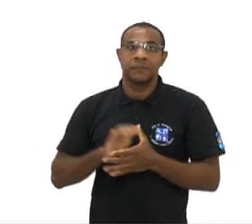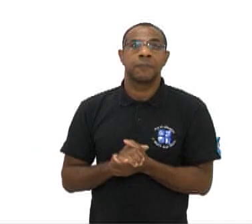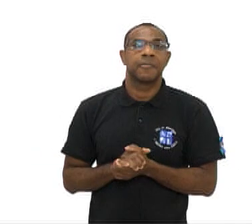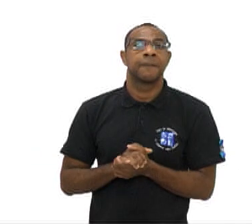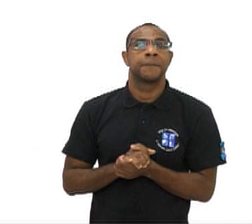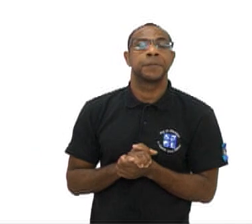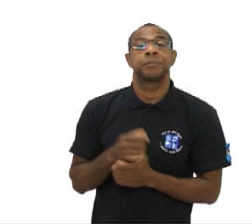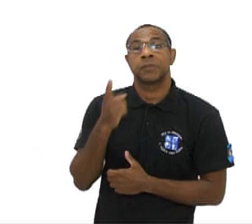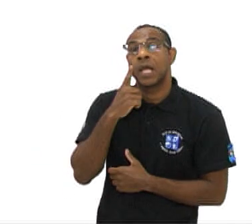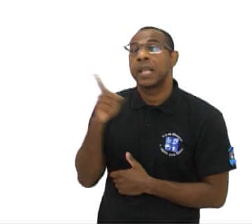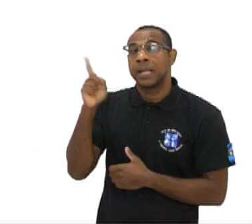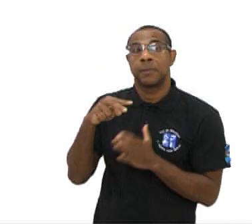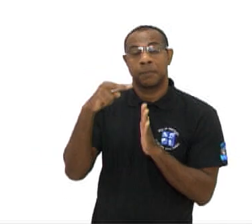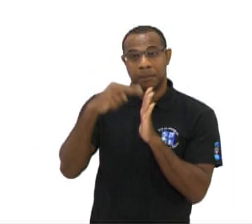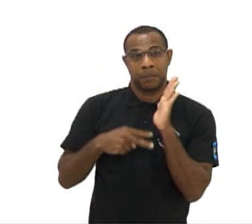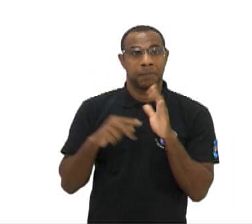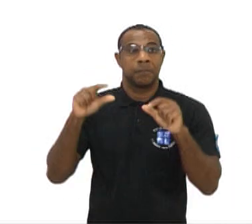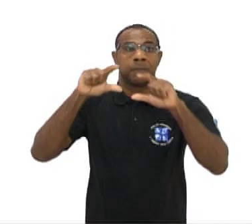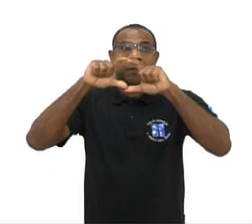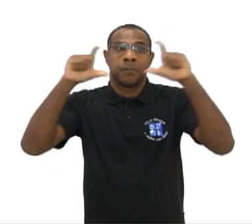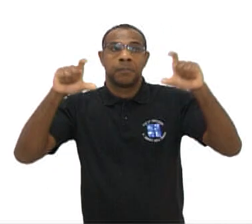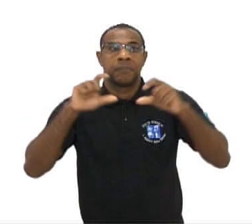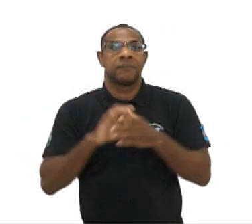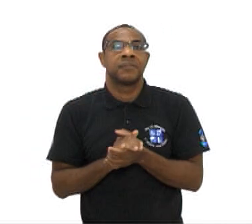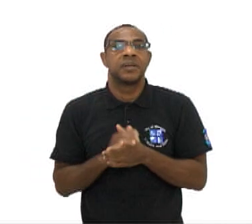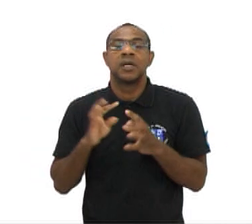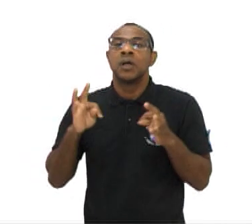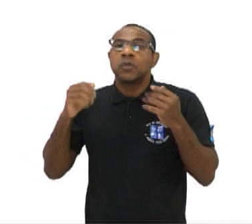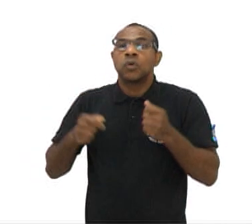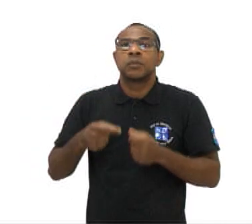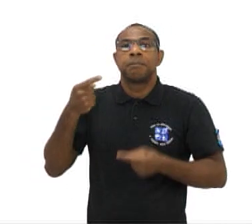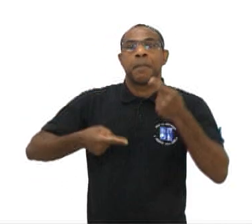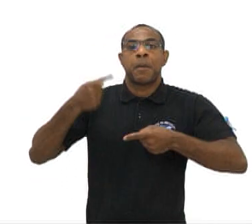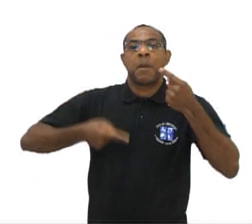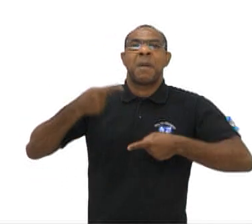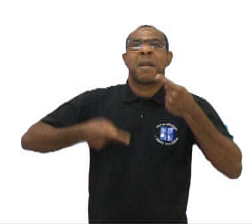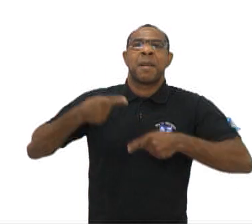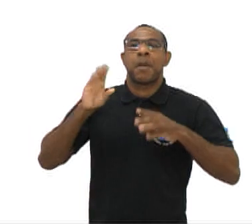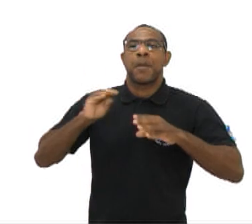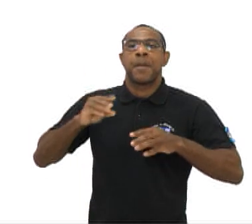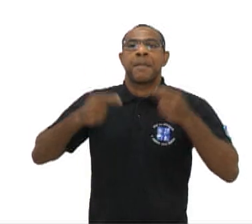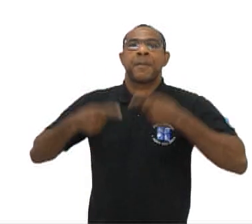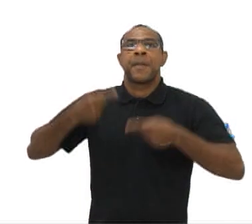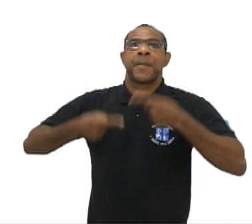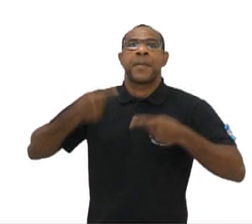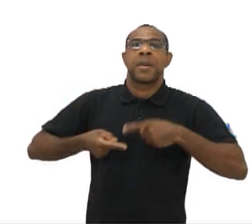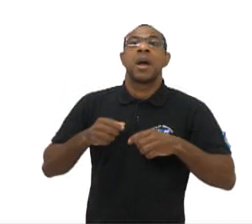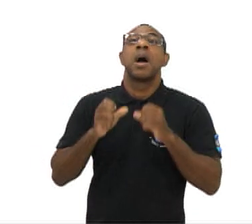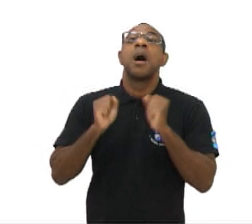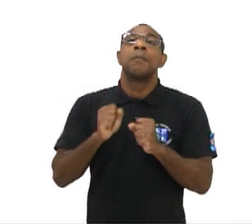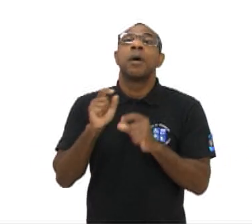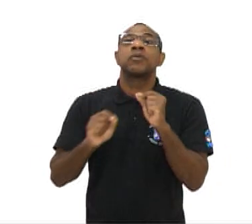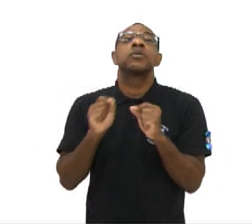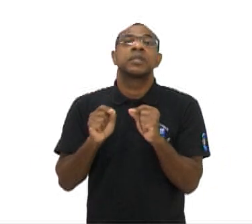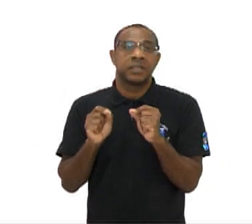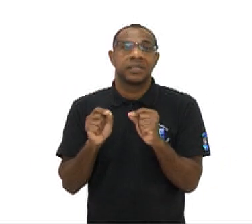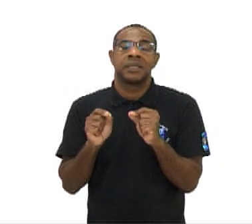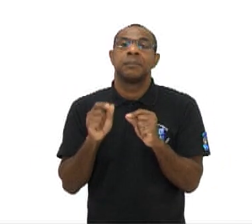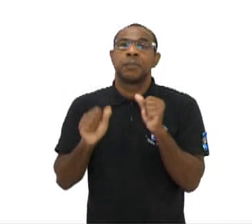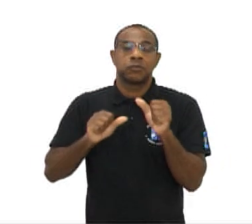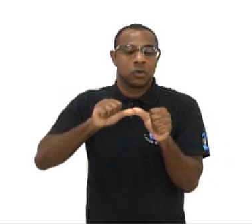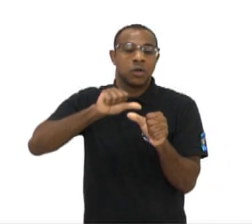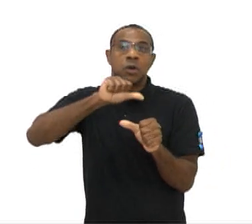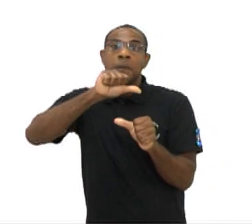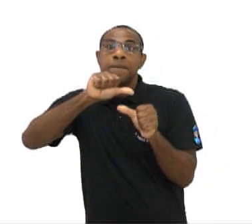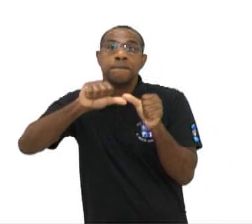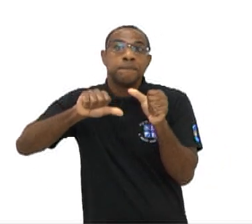Vamos reler um trecho. Todo bate-boca em torno do fenômeno fake news pode acabar levando à mudança de